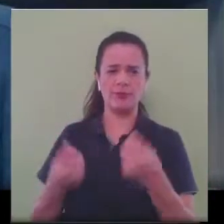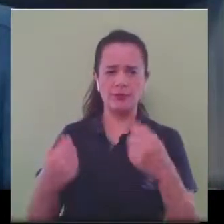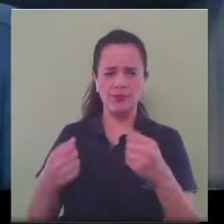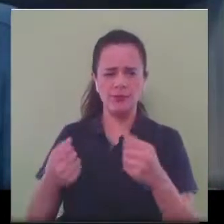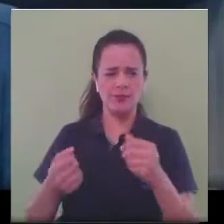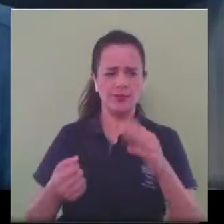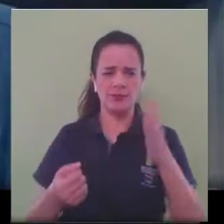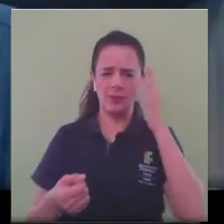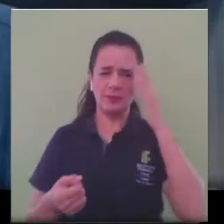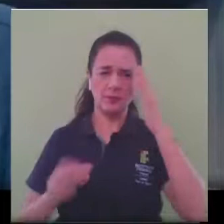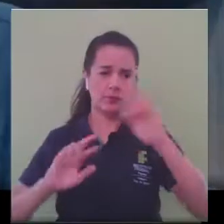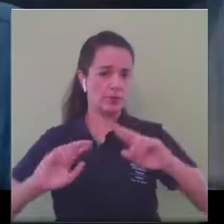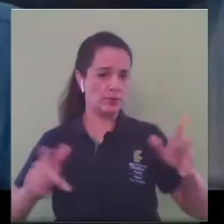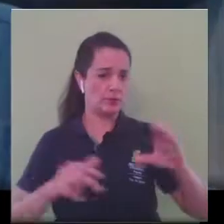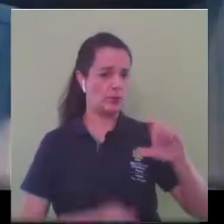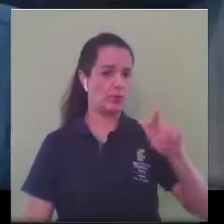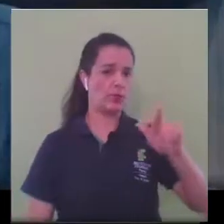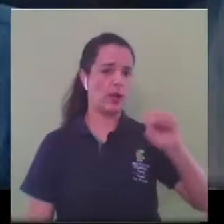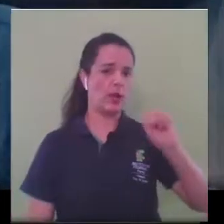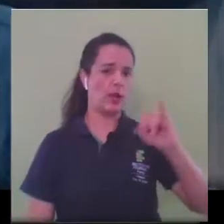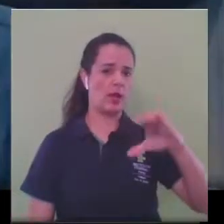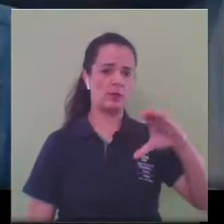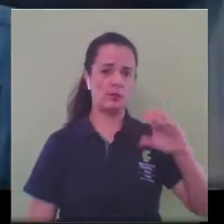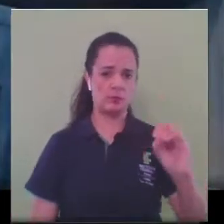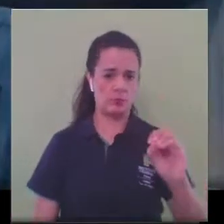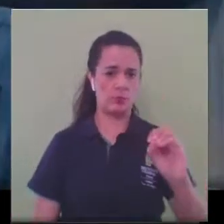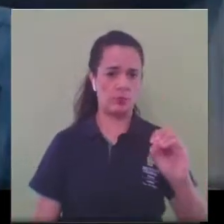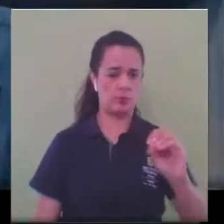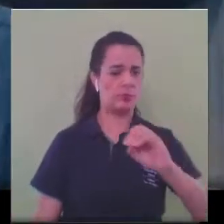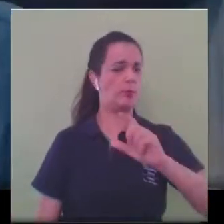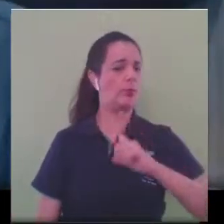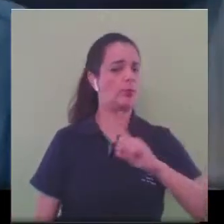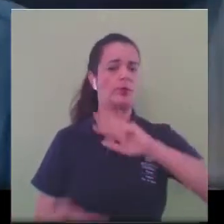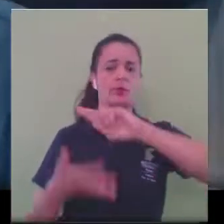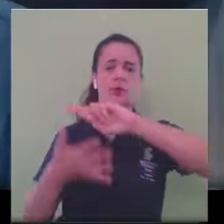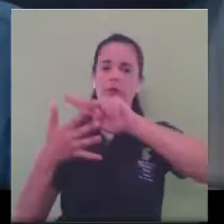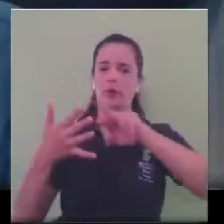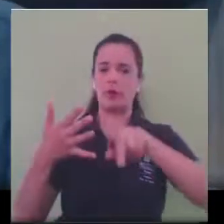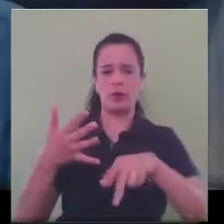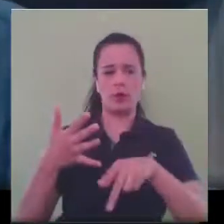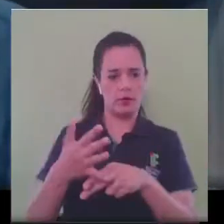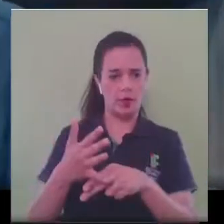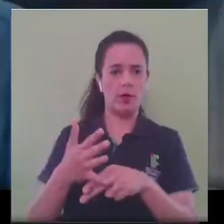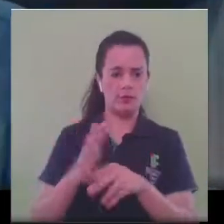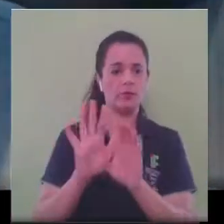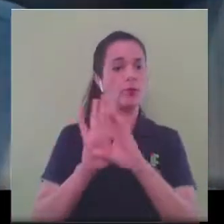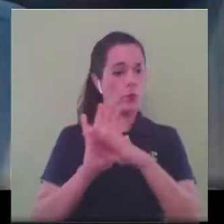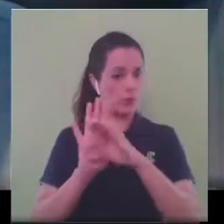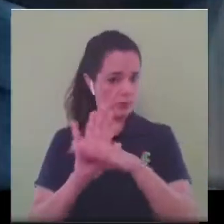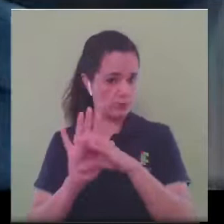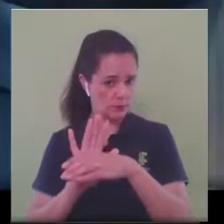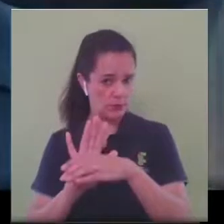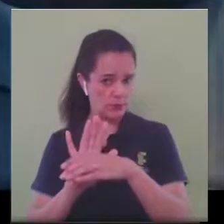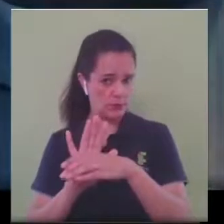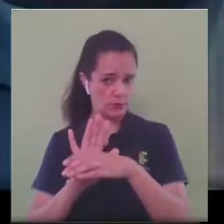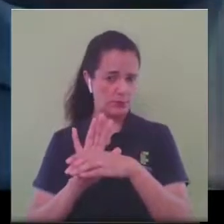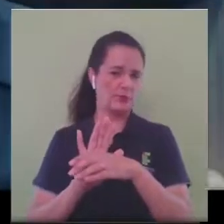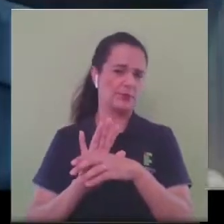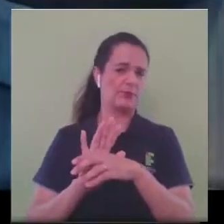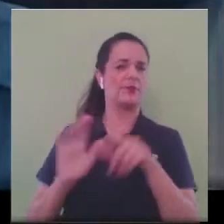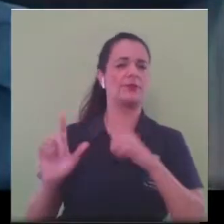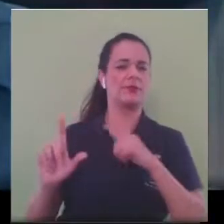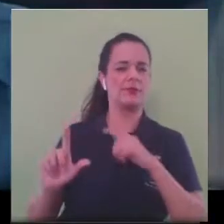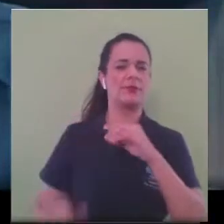né? Porque existe aí toda uma variedade de conceitos, né, como a Cladice lá no canal 300 Clássicos, né, meu